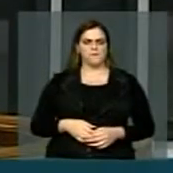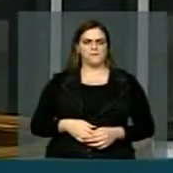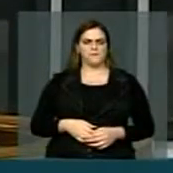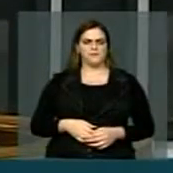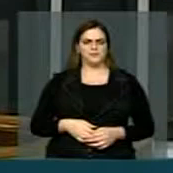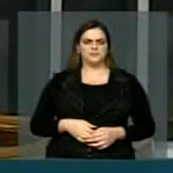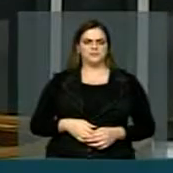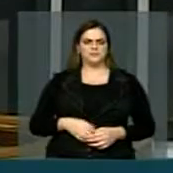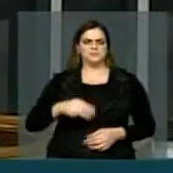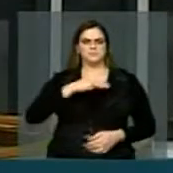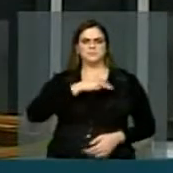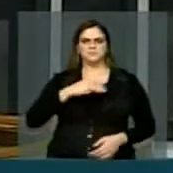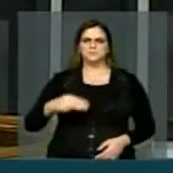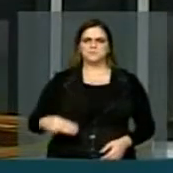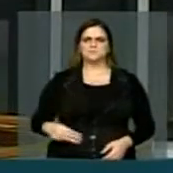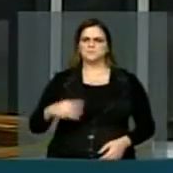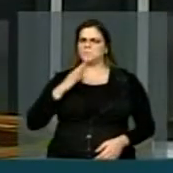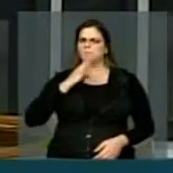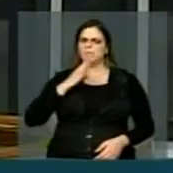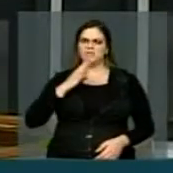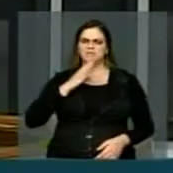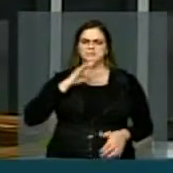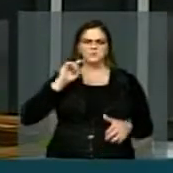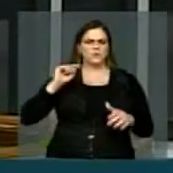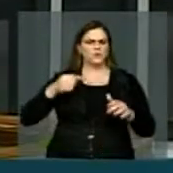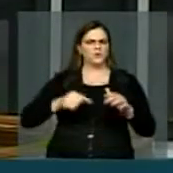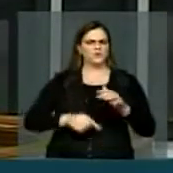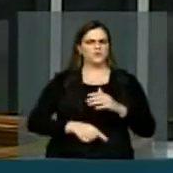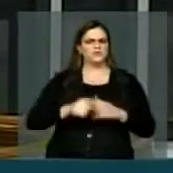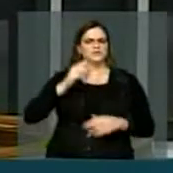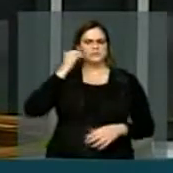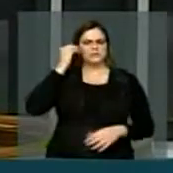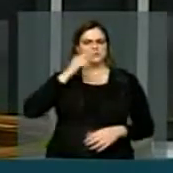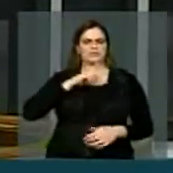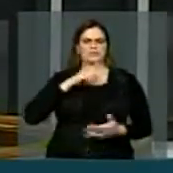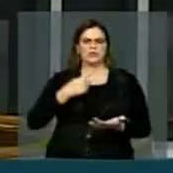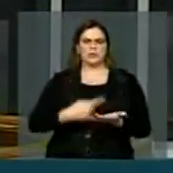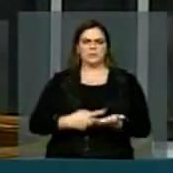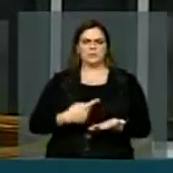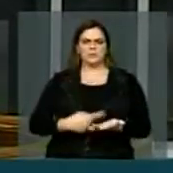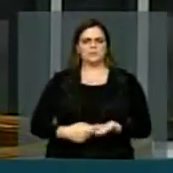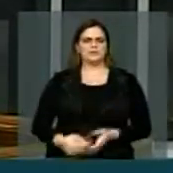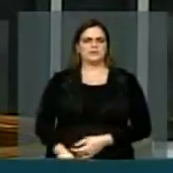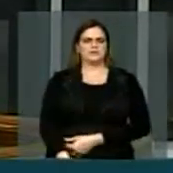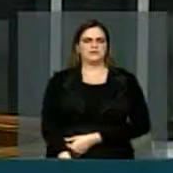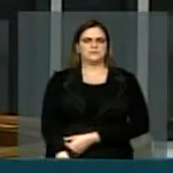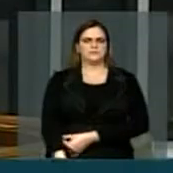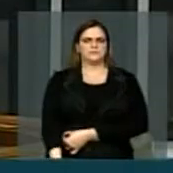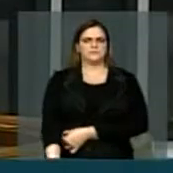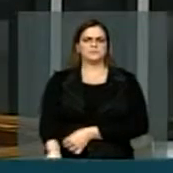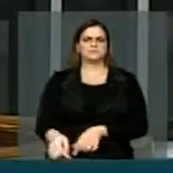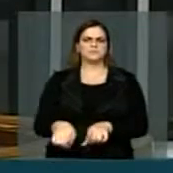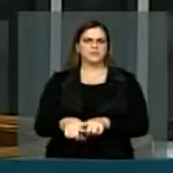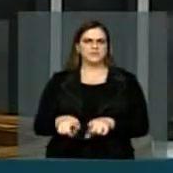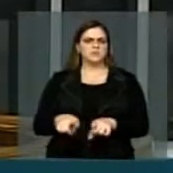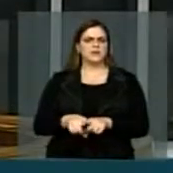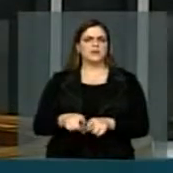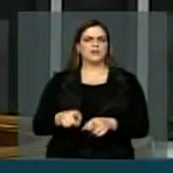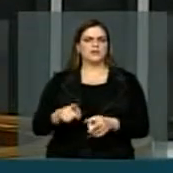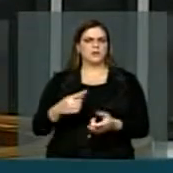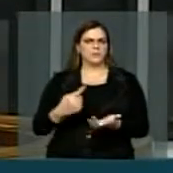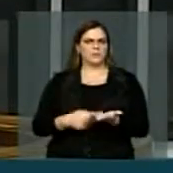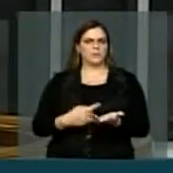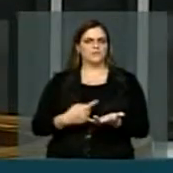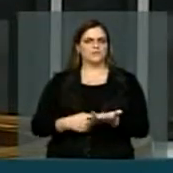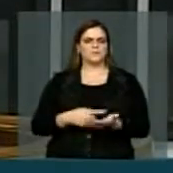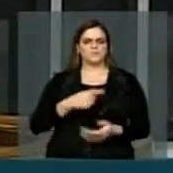como temos hoje, um ministro com tanto conhecimento, com tanto compromisso com o SUS, como com sua equipe, né? O